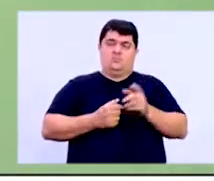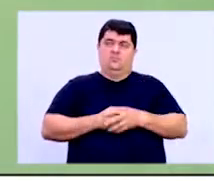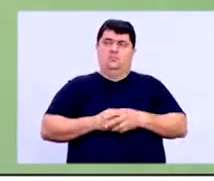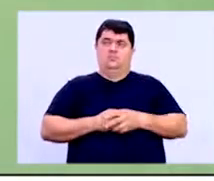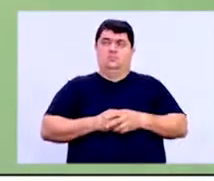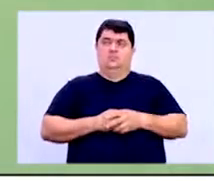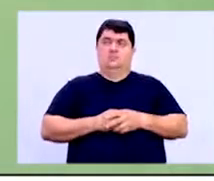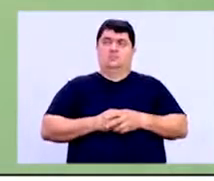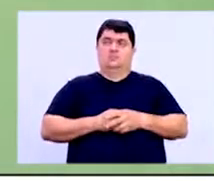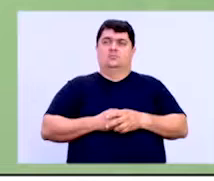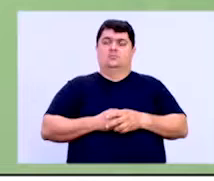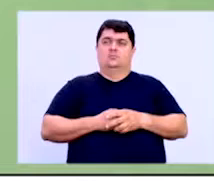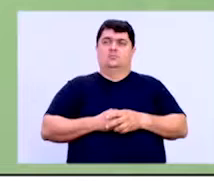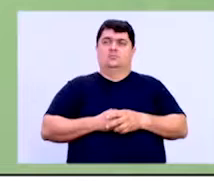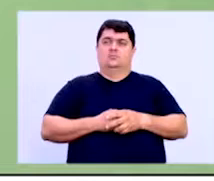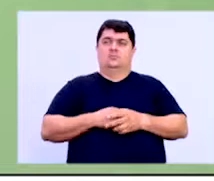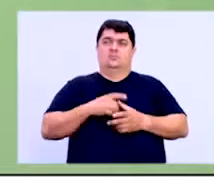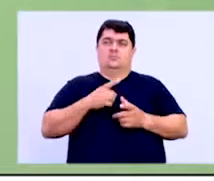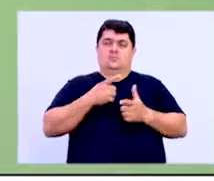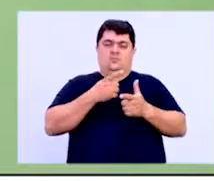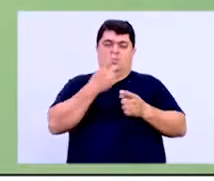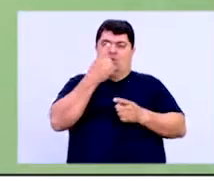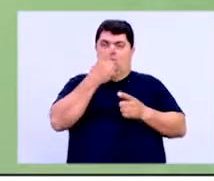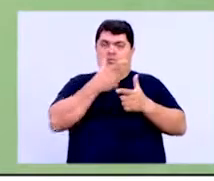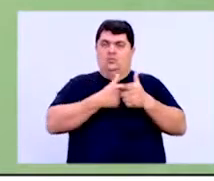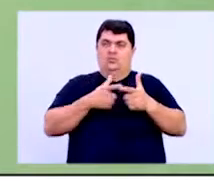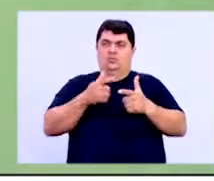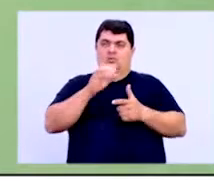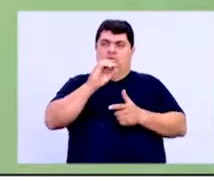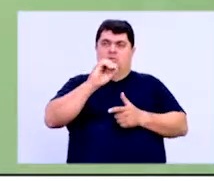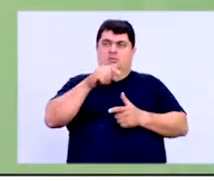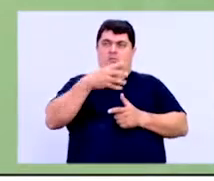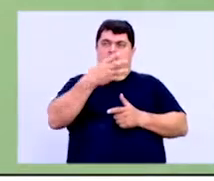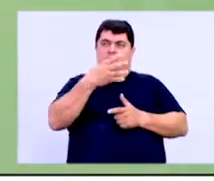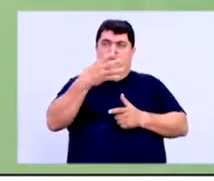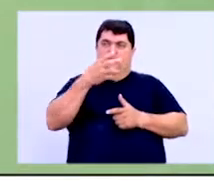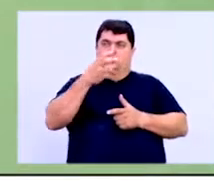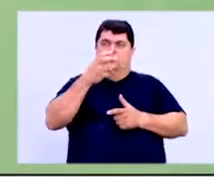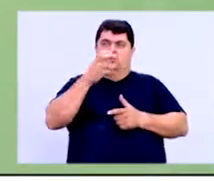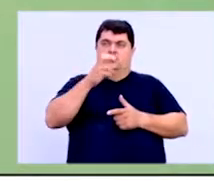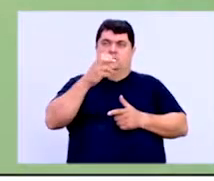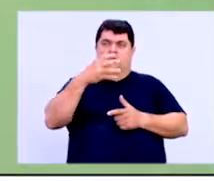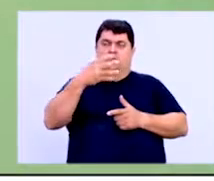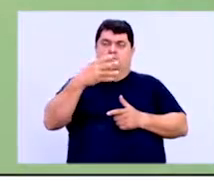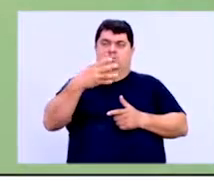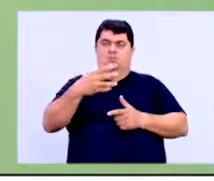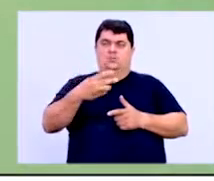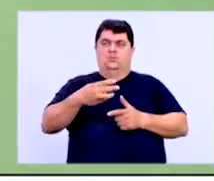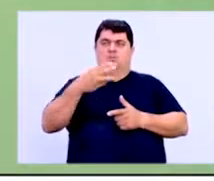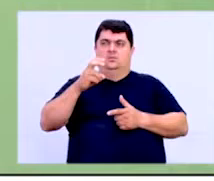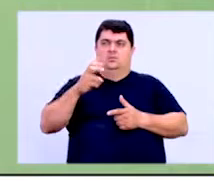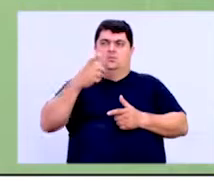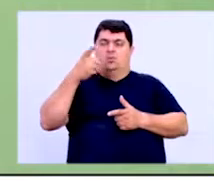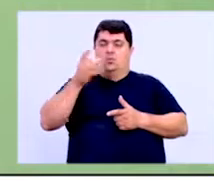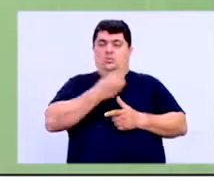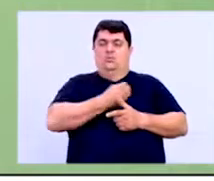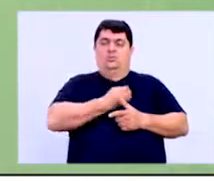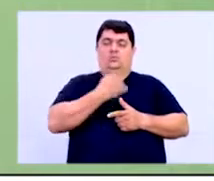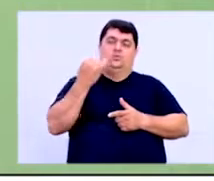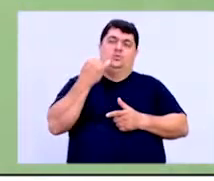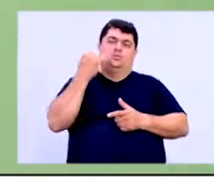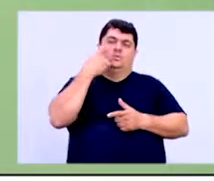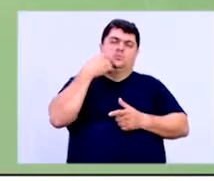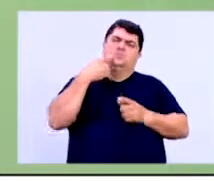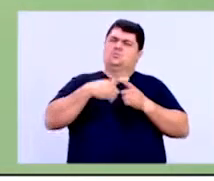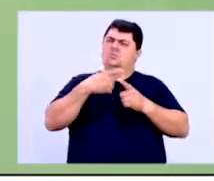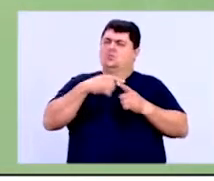fórmula. Qual? 1 dividido por 0,4435, que achou esse outro valor. É outro número mágico. Professor, por que